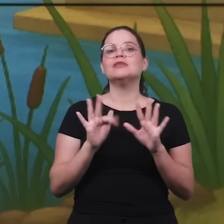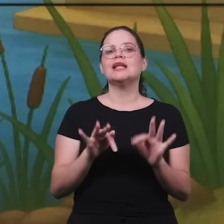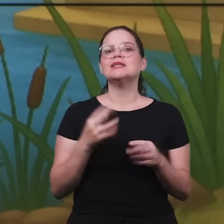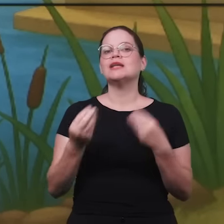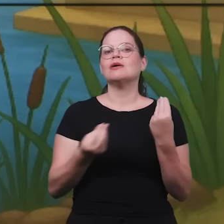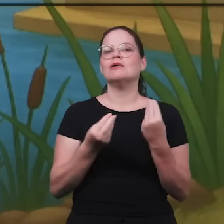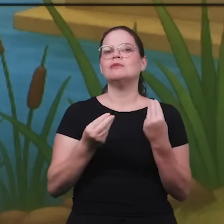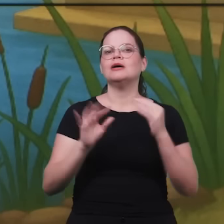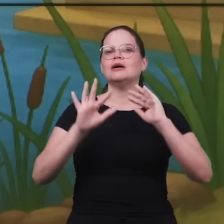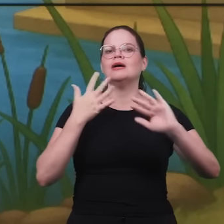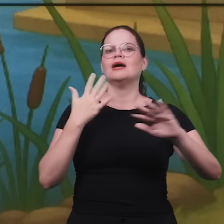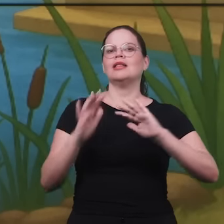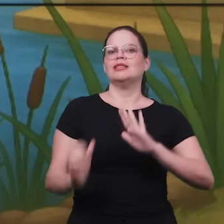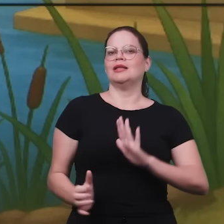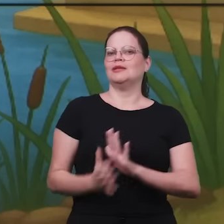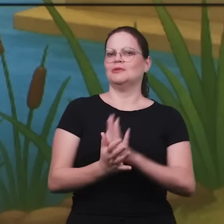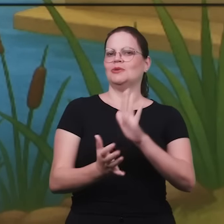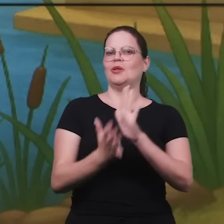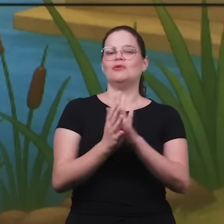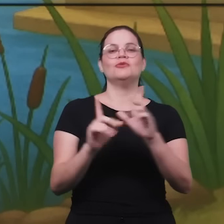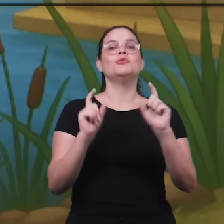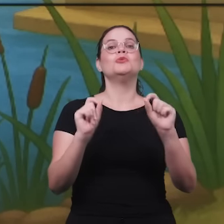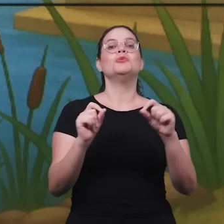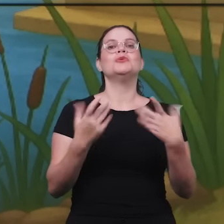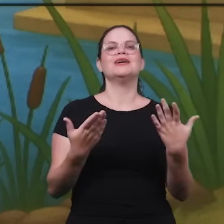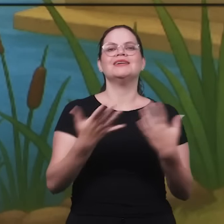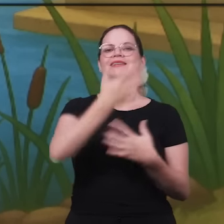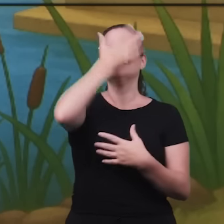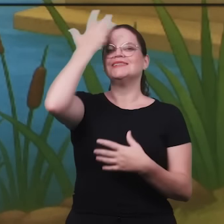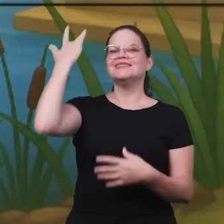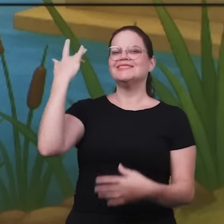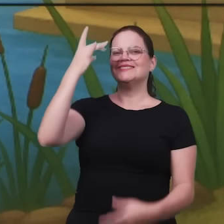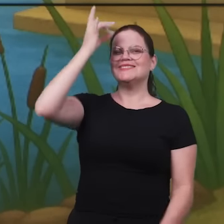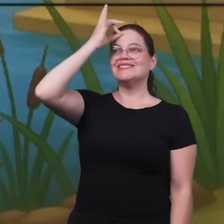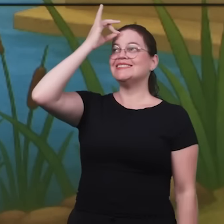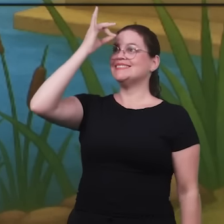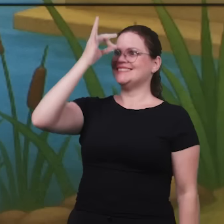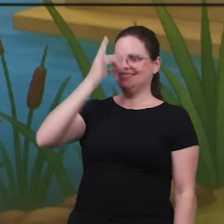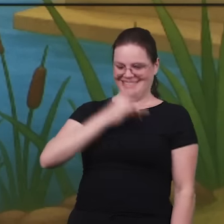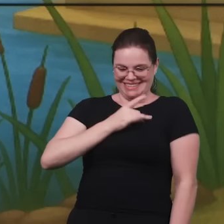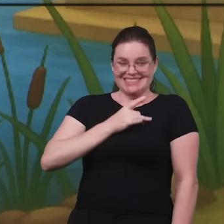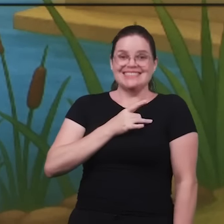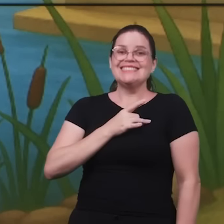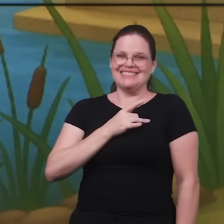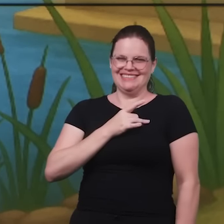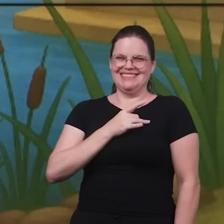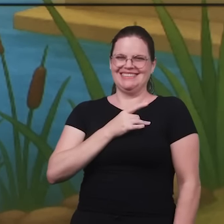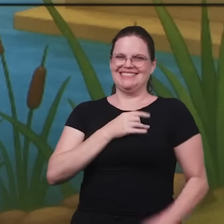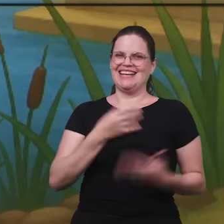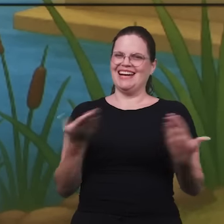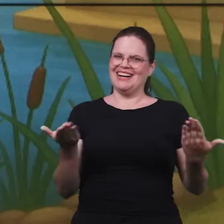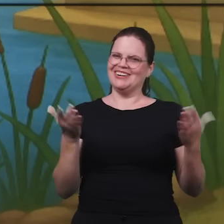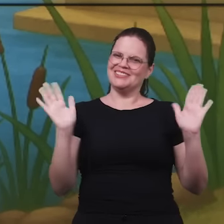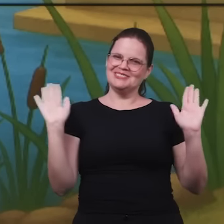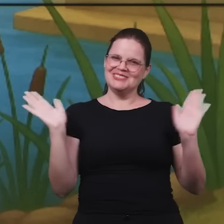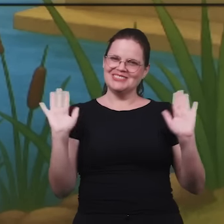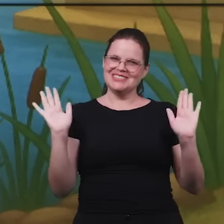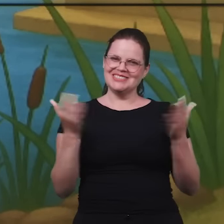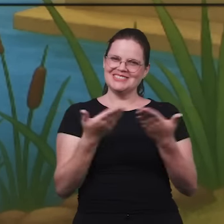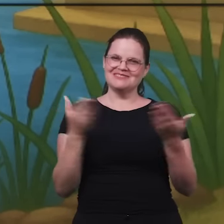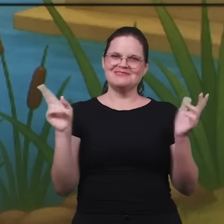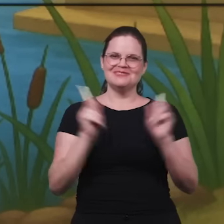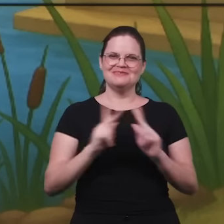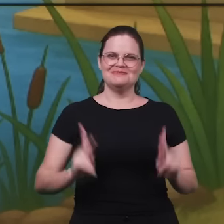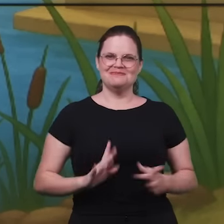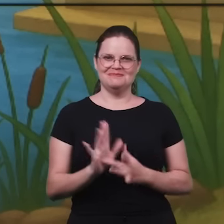cantando o louvor que fala sobre o que aprendemos hoje. O Espírito do Senhor vem sobre mim. Nos despedimos de todos